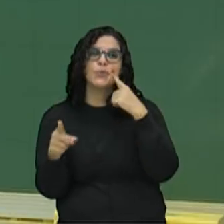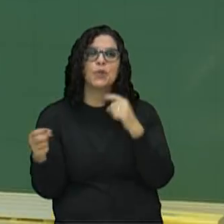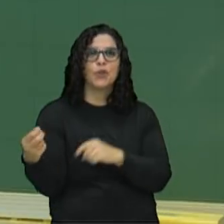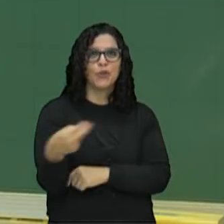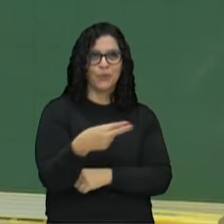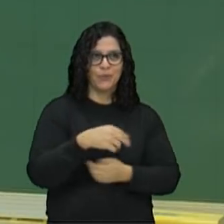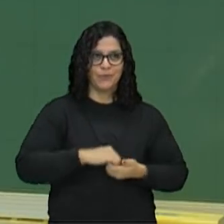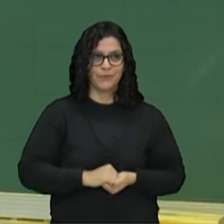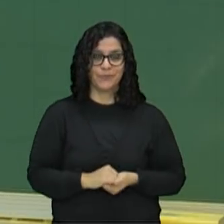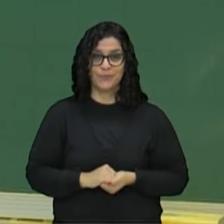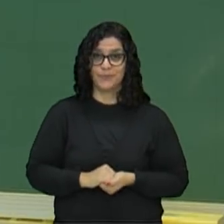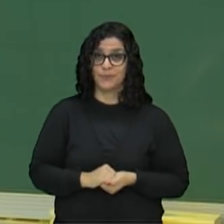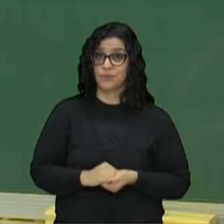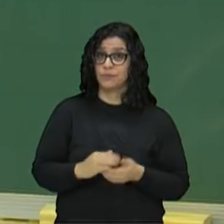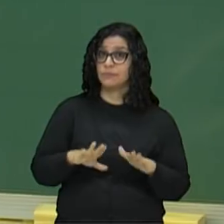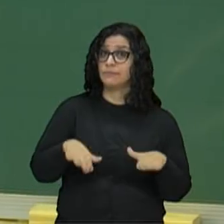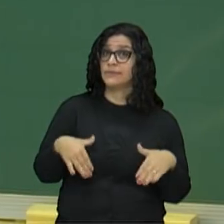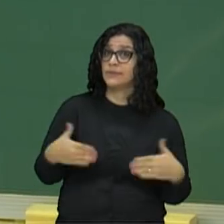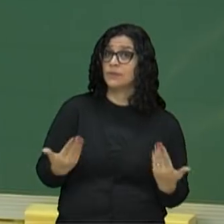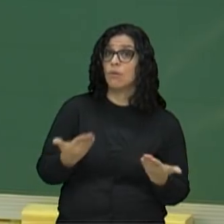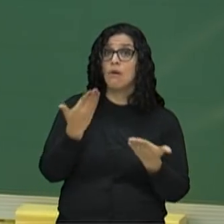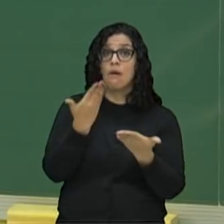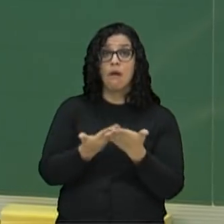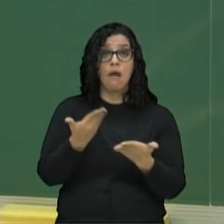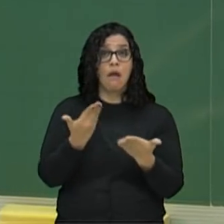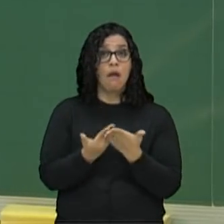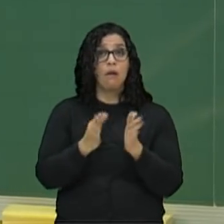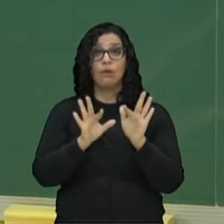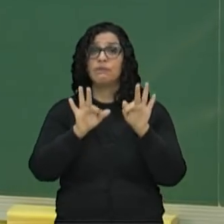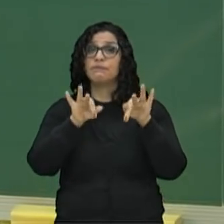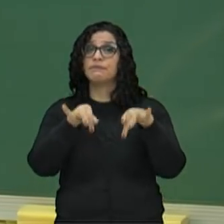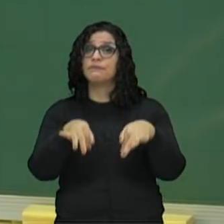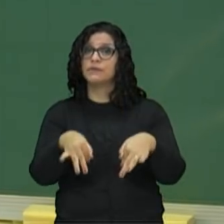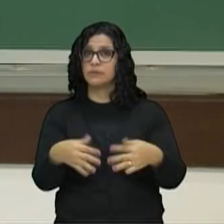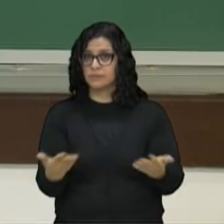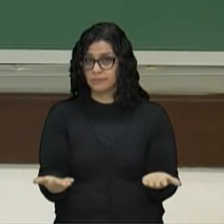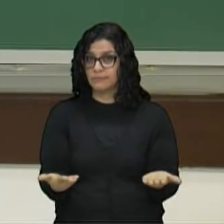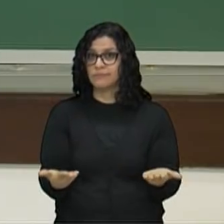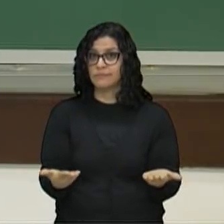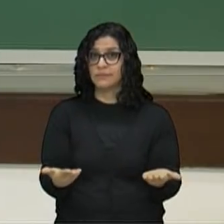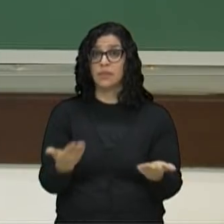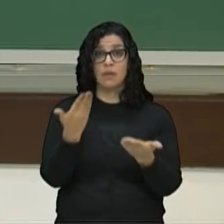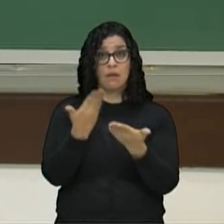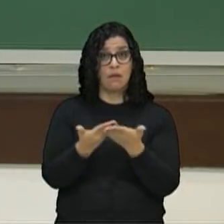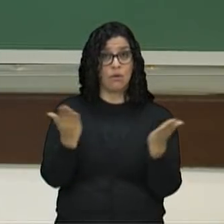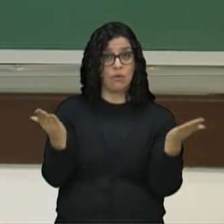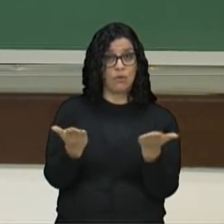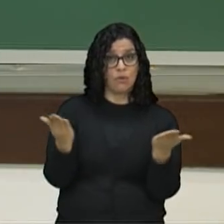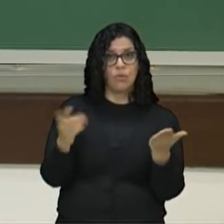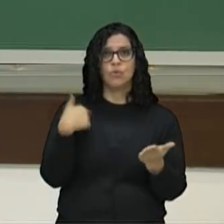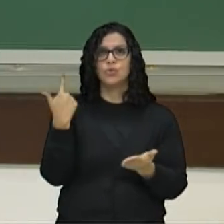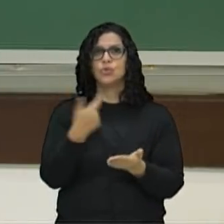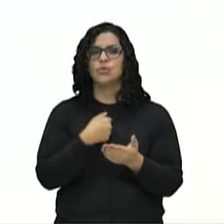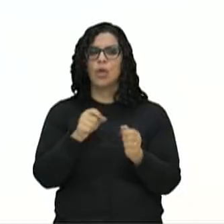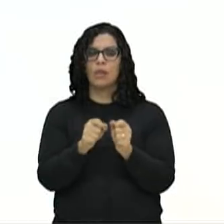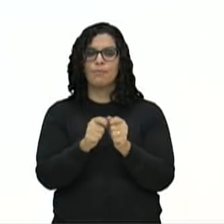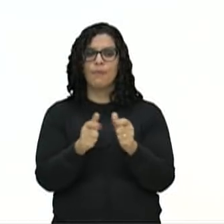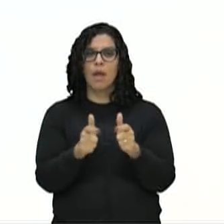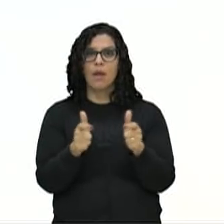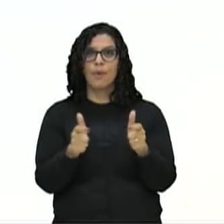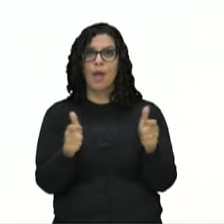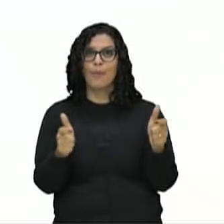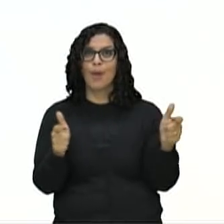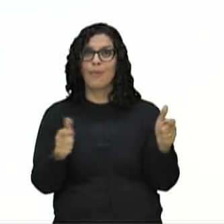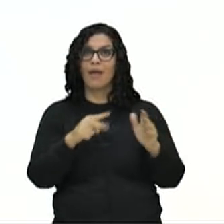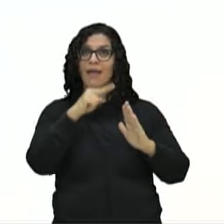novas. Gente, a nossa aula está finalizando e na aula de hoje ampliamos nossa